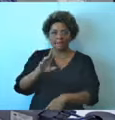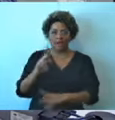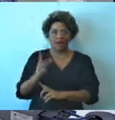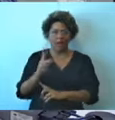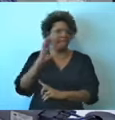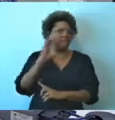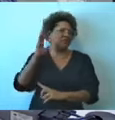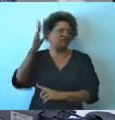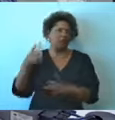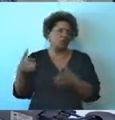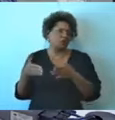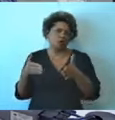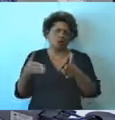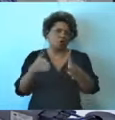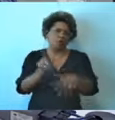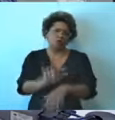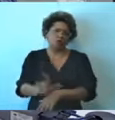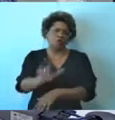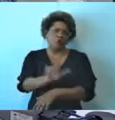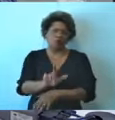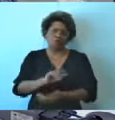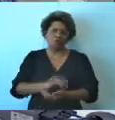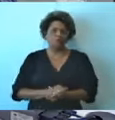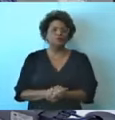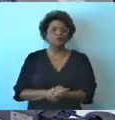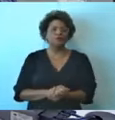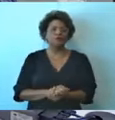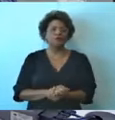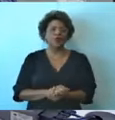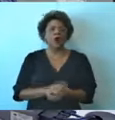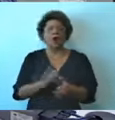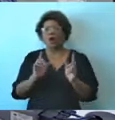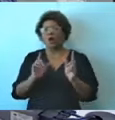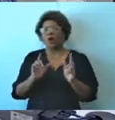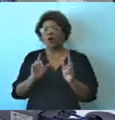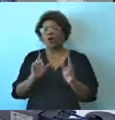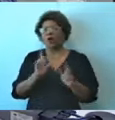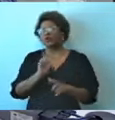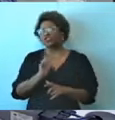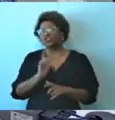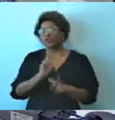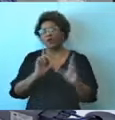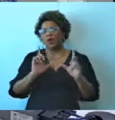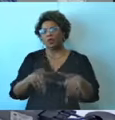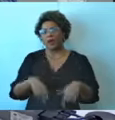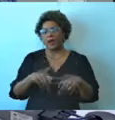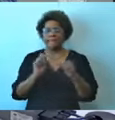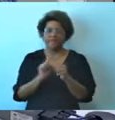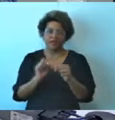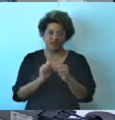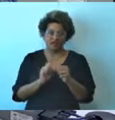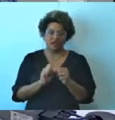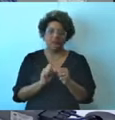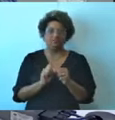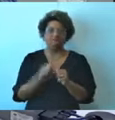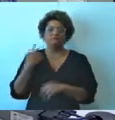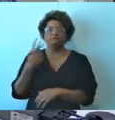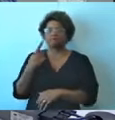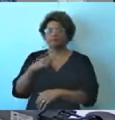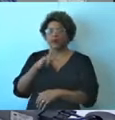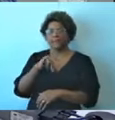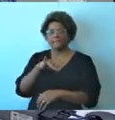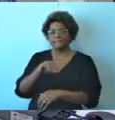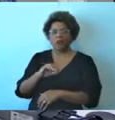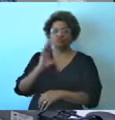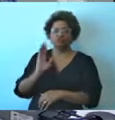corredores, obviamente, né? Aqueles que tivermos ali o espaço para fazer. O vereador Braulio falou, né, que já mandou a emenda impositiva no valor de 500 mil,